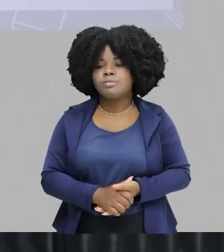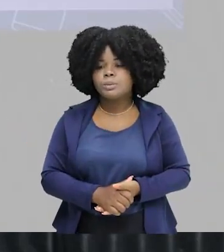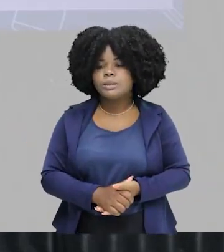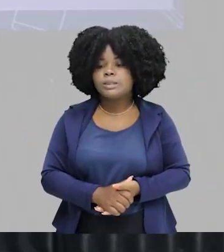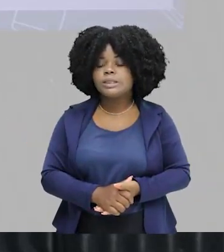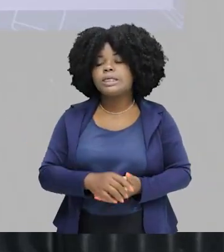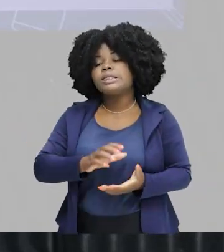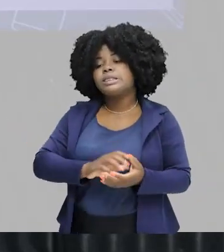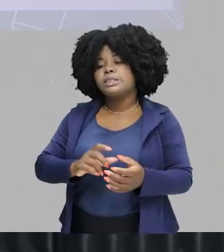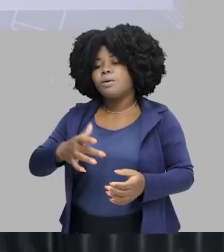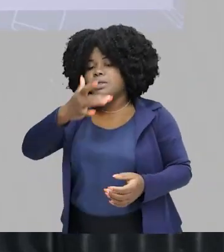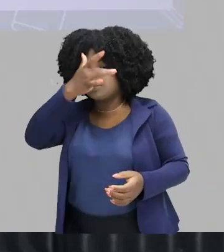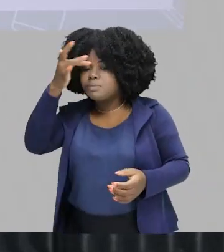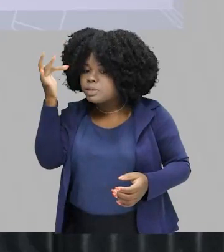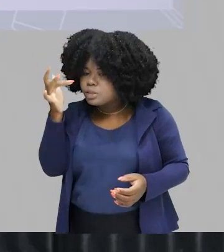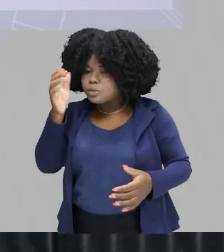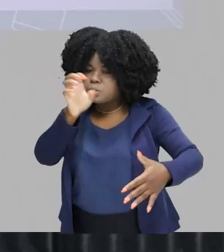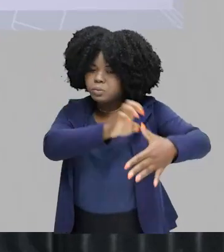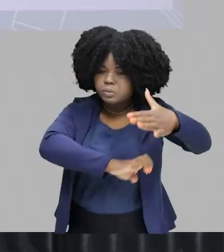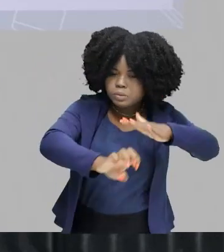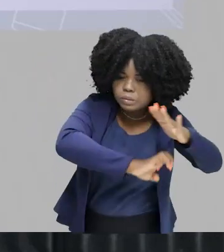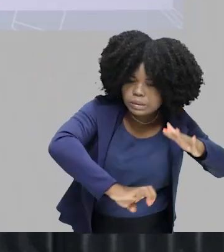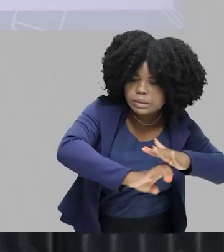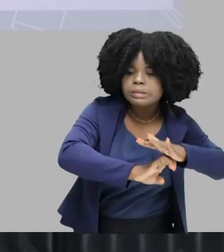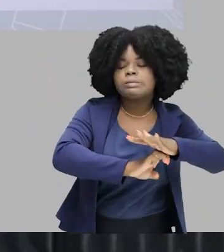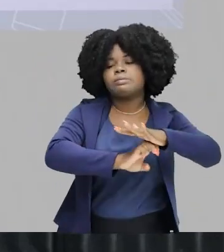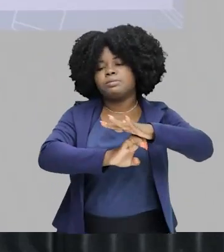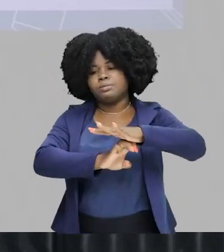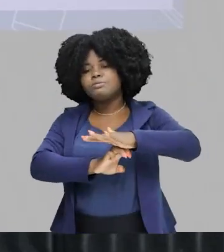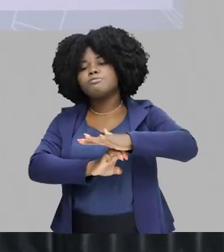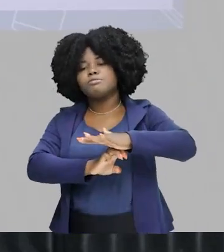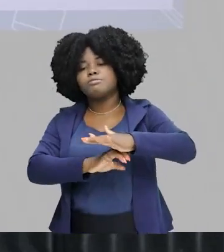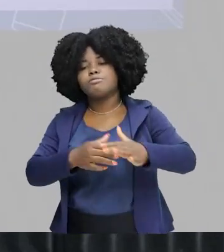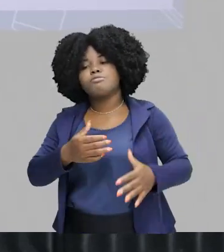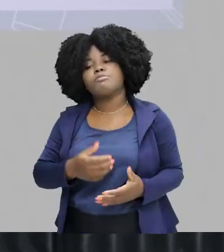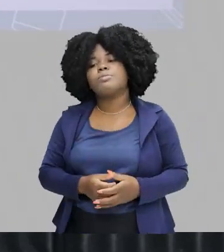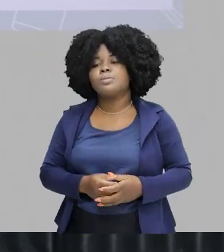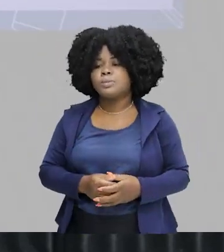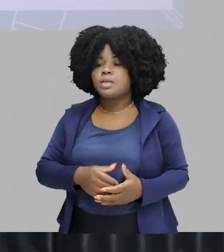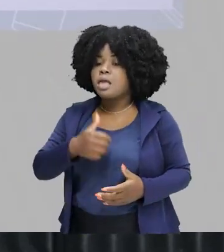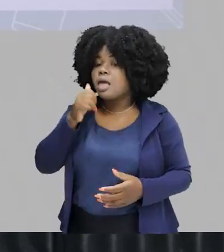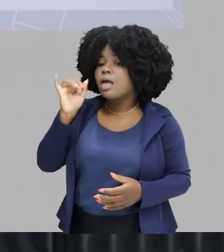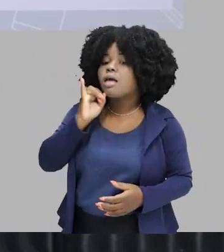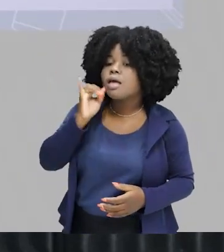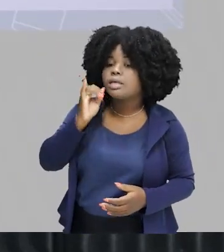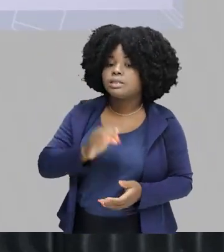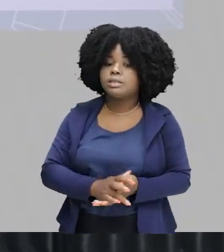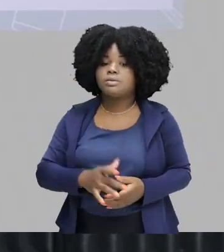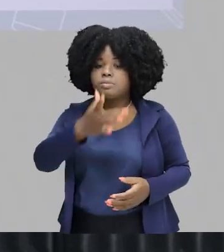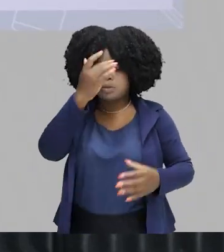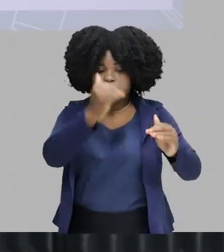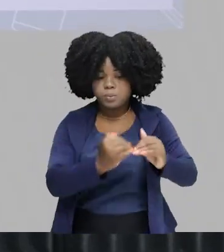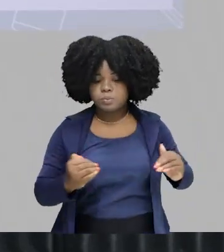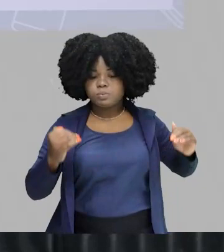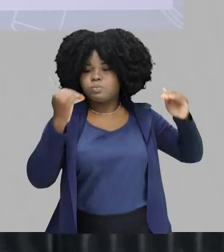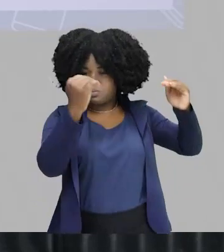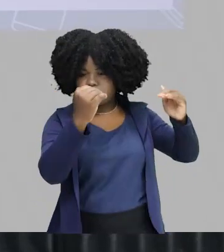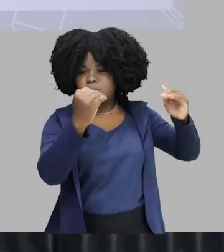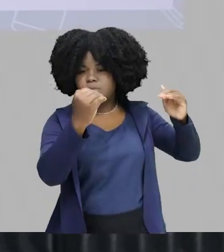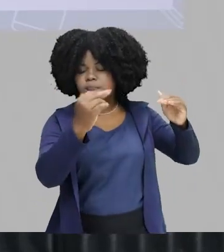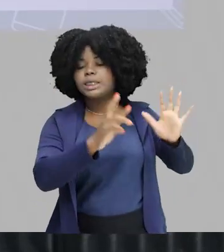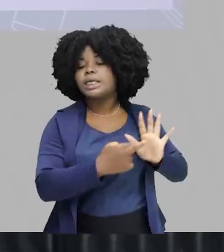os donos das fábricas, das empresas, ok? Então os empresários, os proprietários representam a